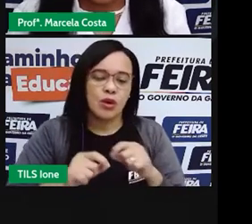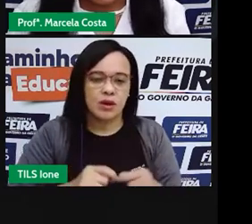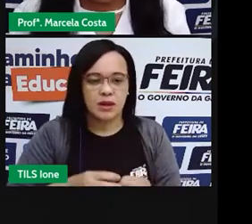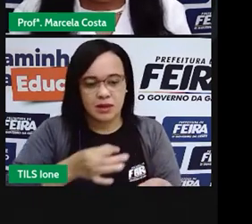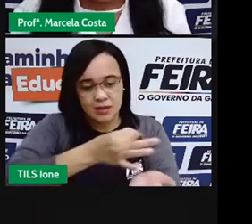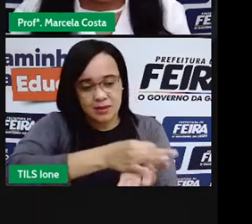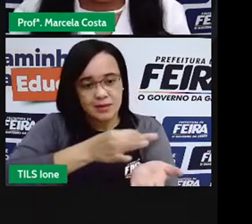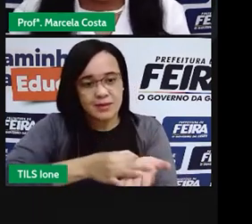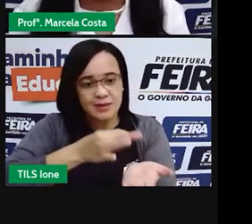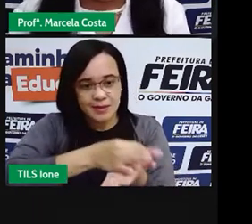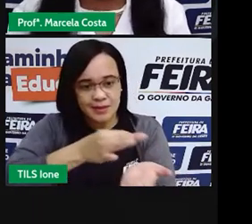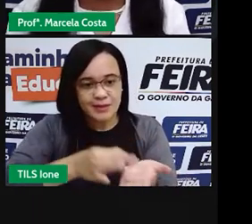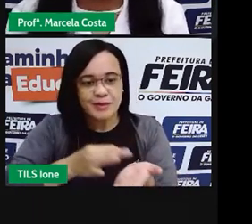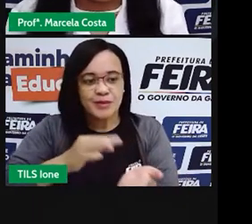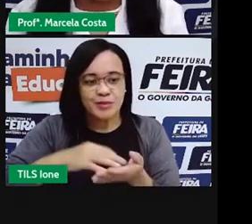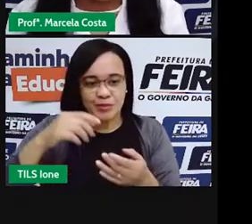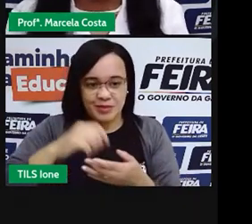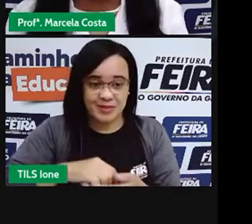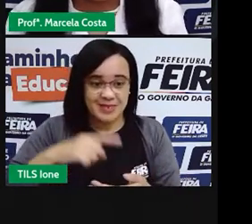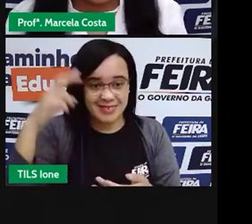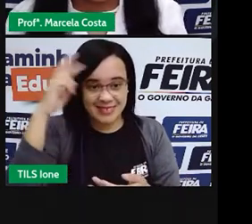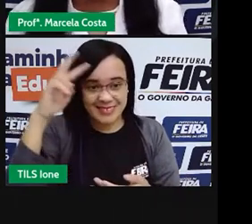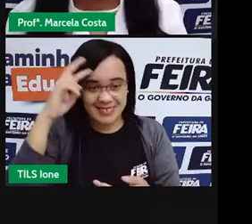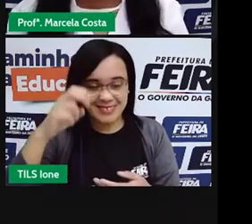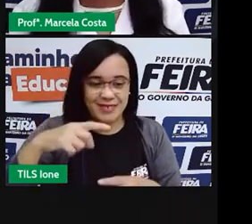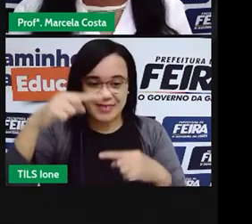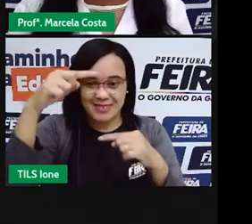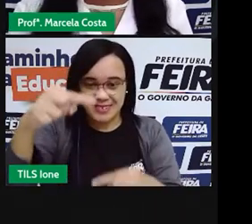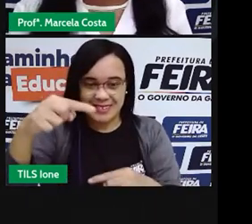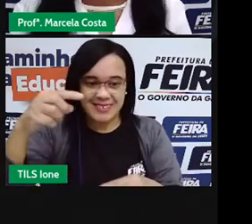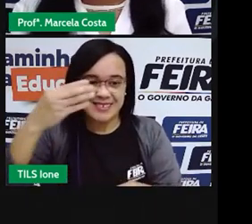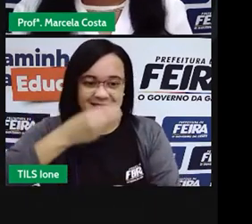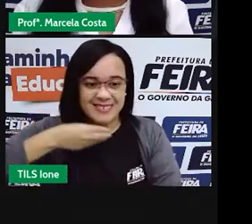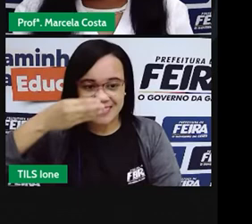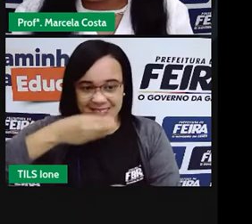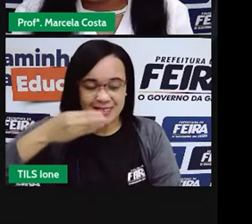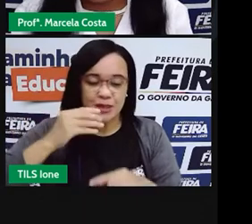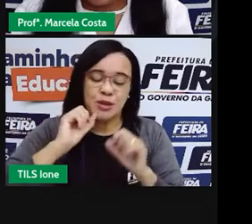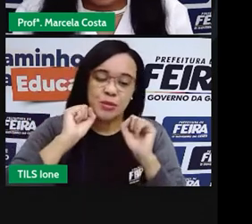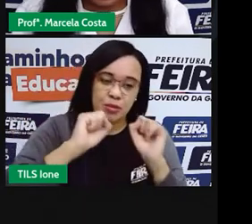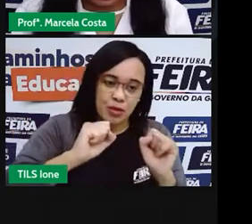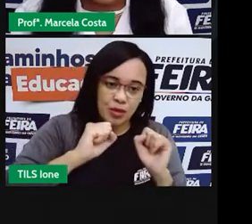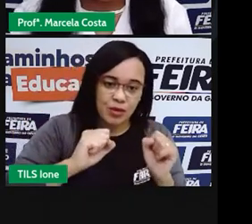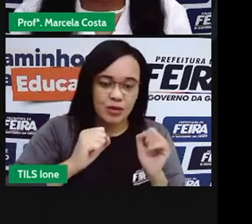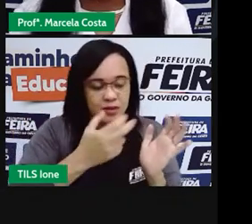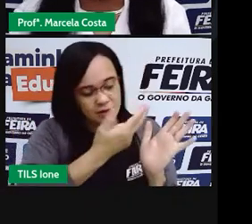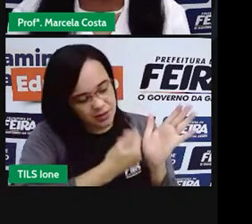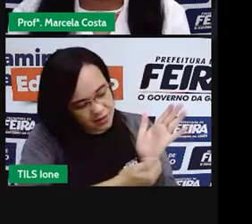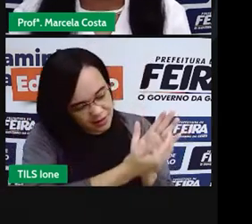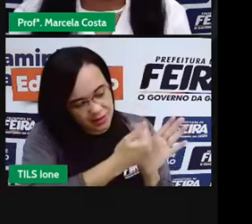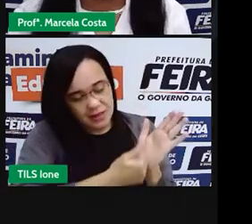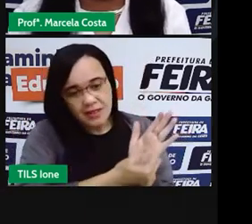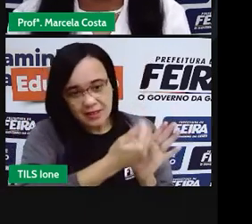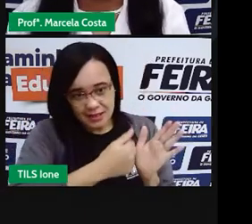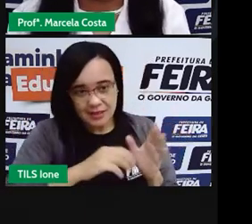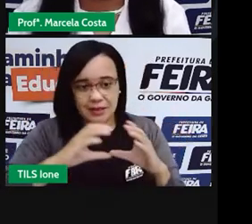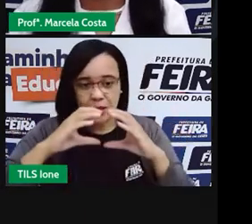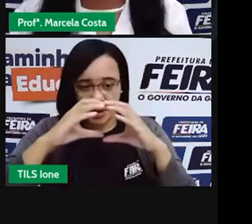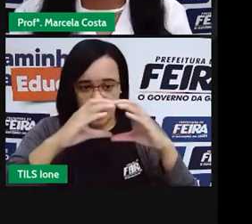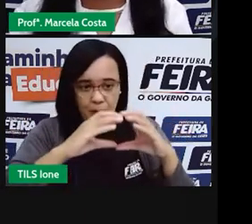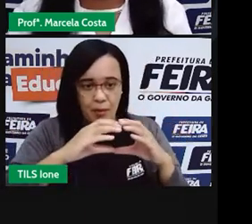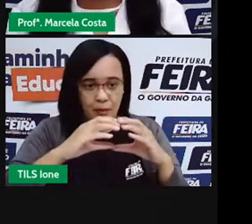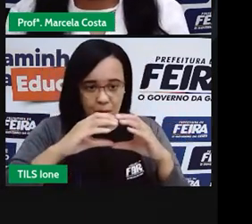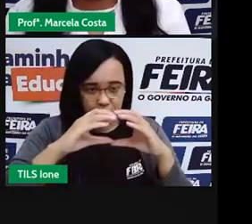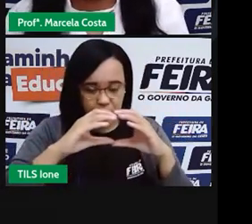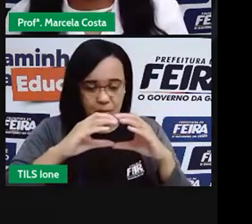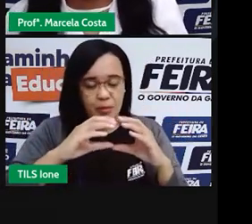tampinhas de garrafa para te ajudar a contar a quantidade. Pode fazer, desenhar aí bolinhas no caderno, gráficos